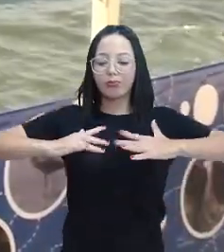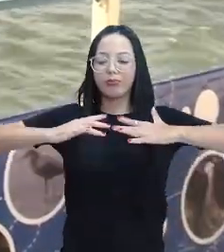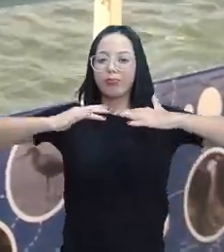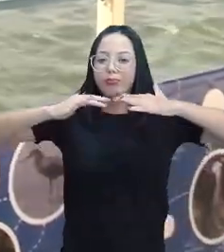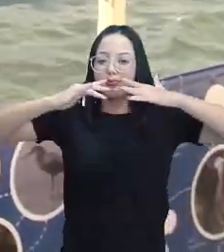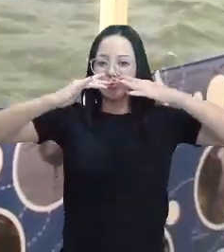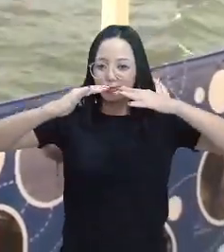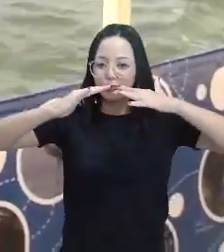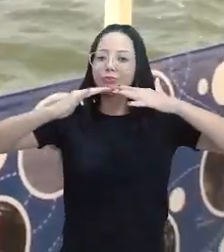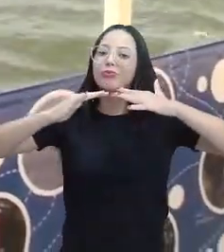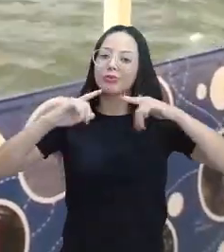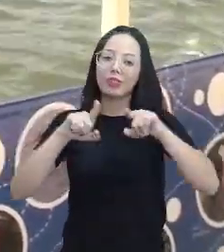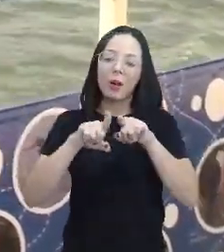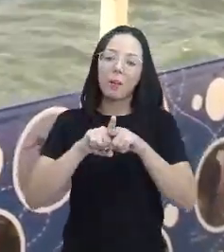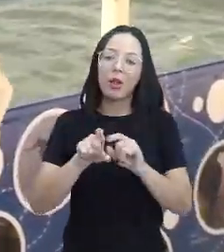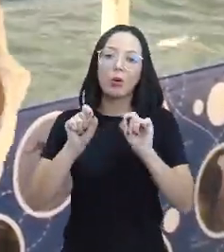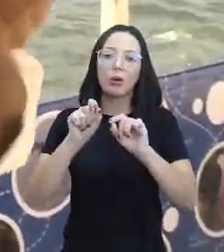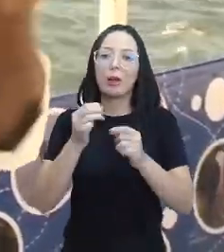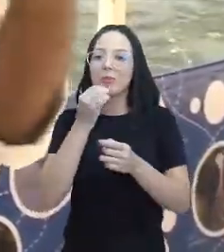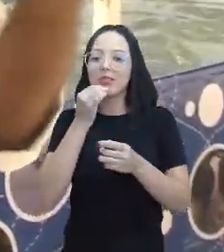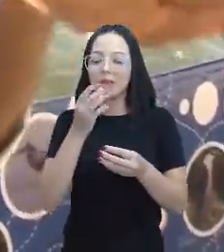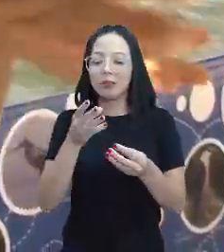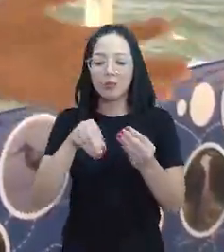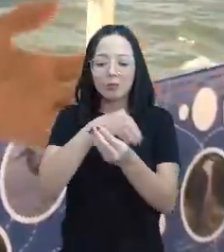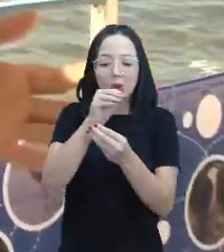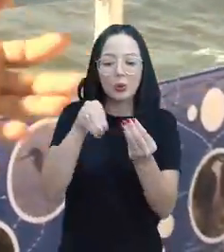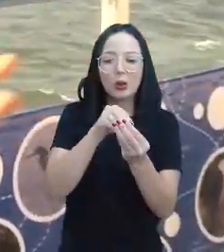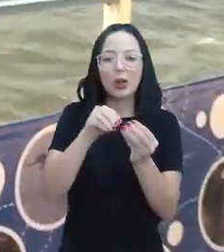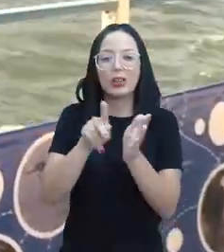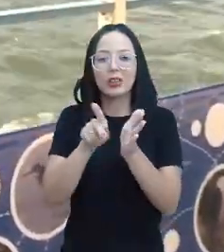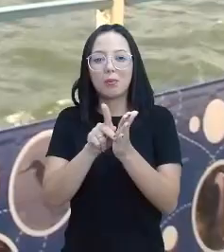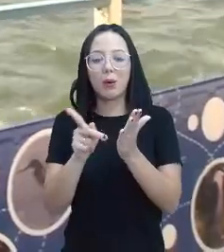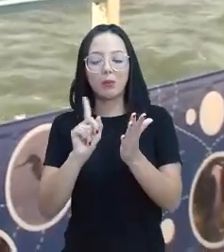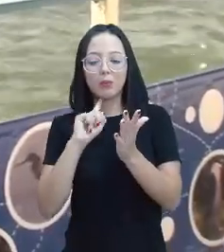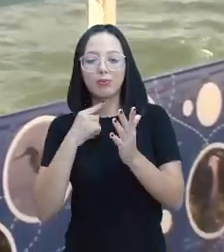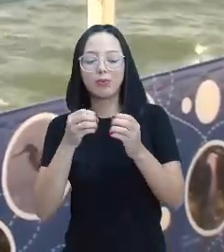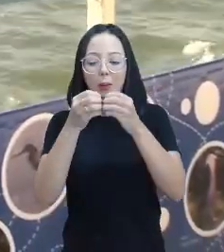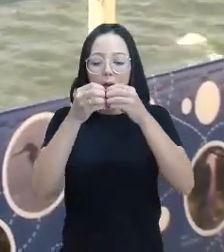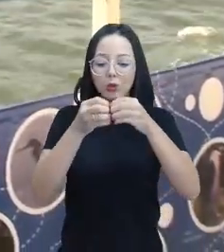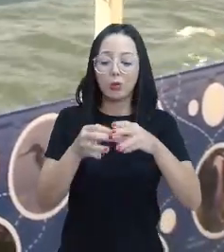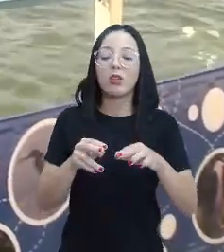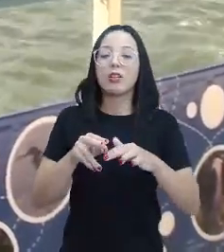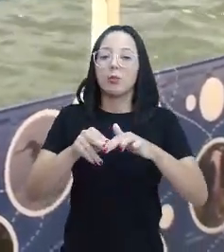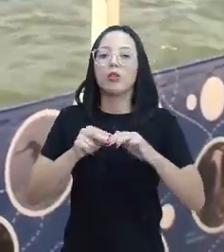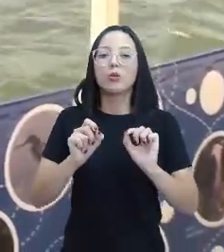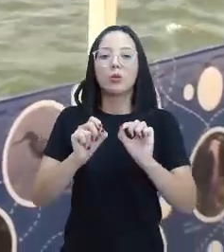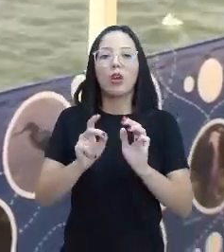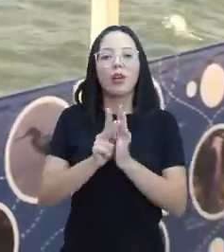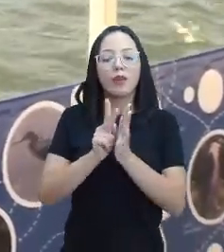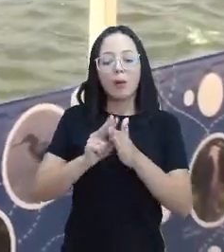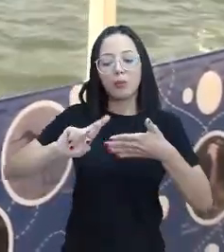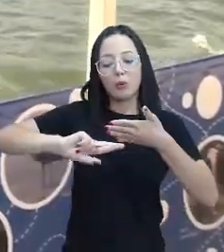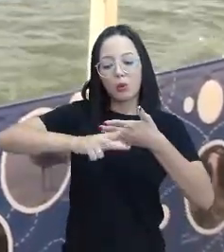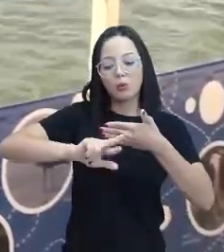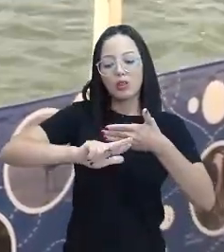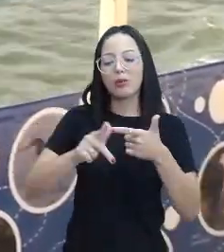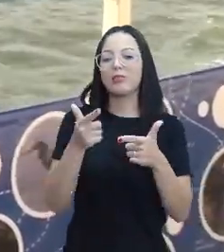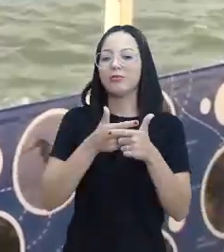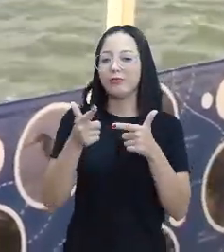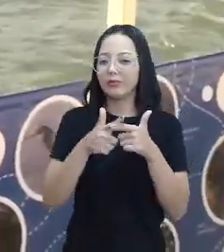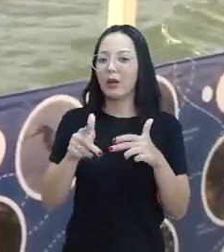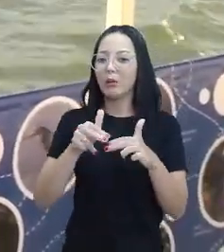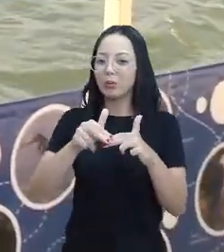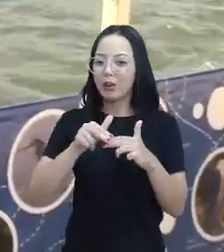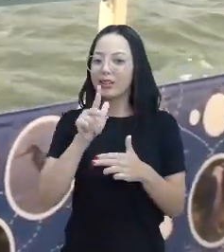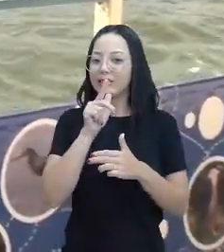água, quando é solta, ela causa danos mais embaixo. Então, há toda uma consequência de problemas por